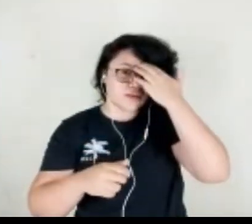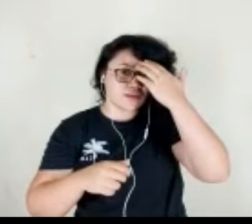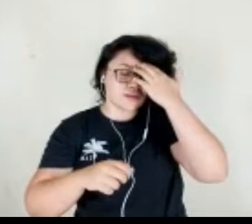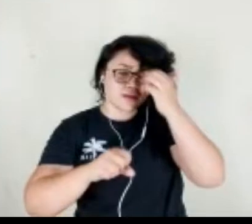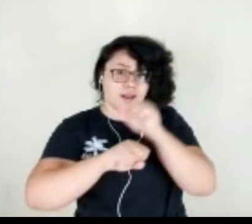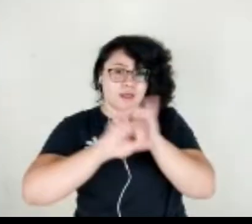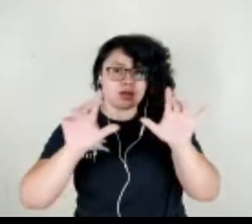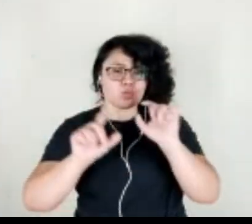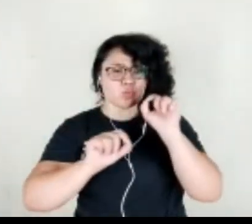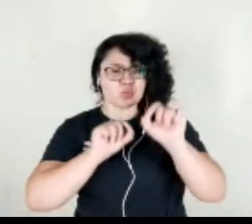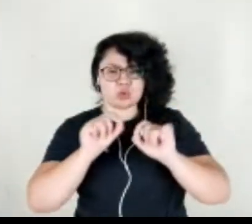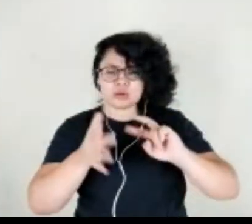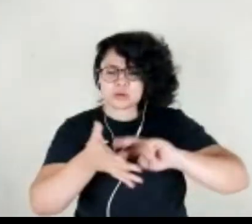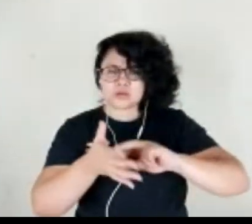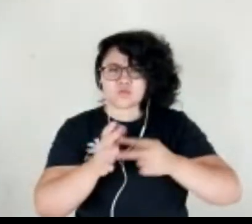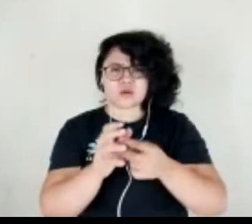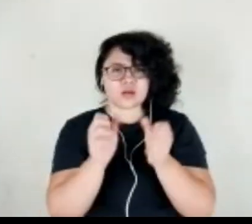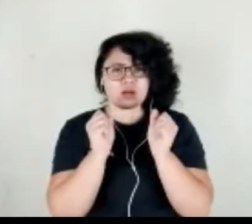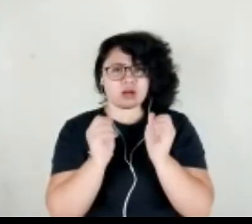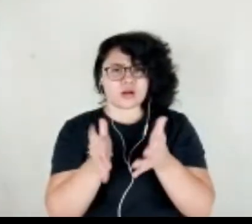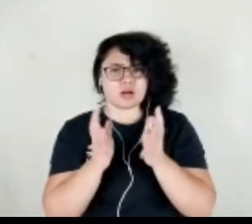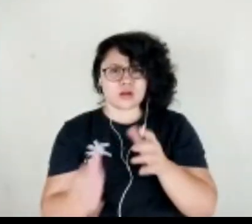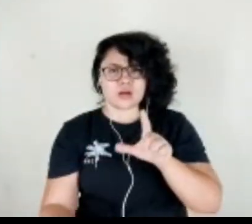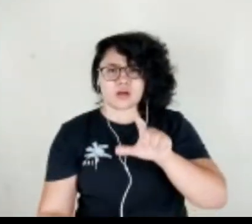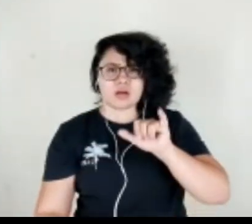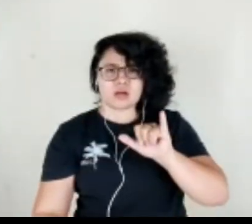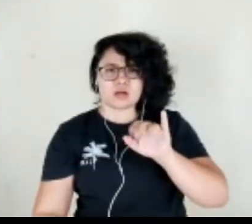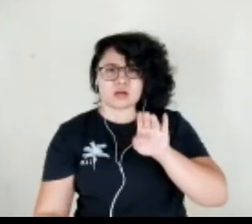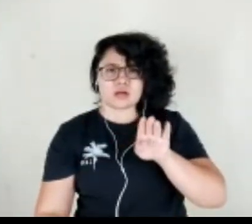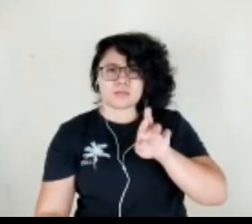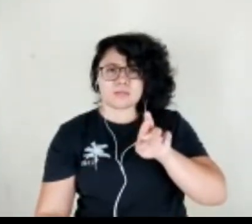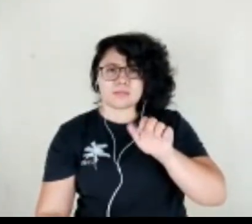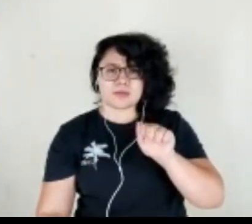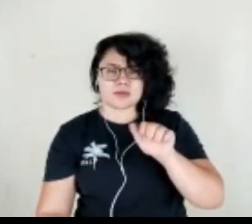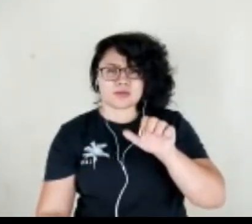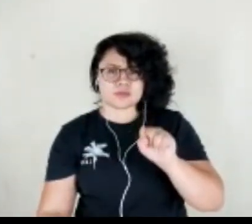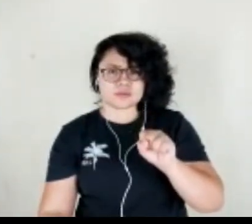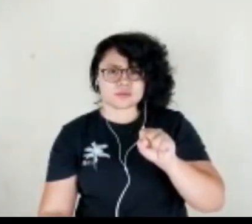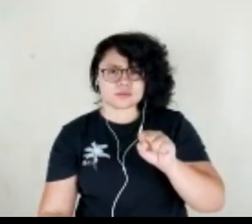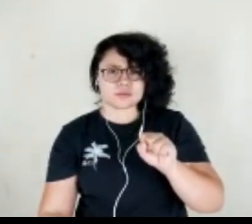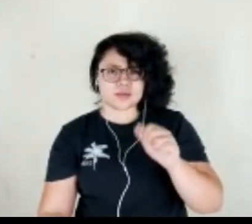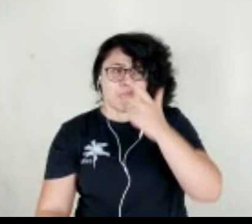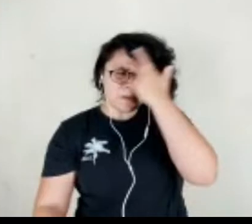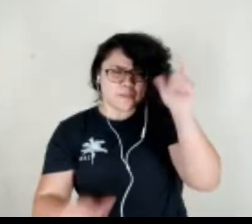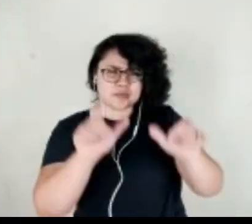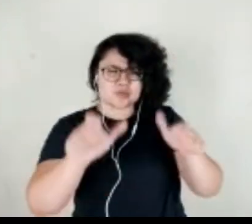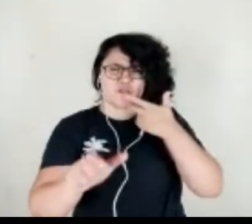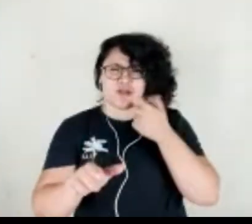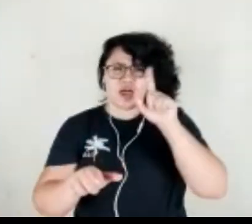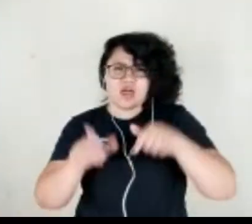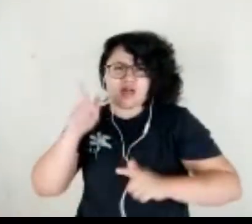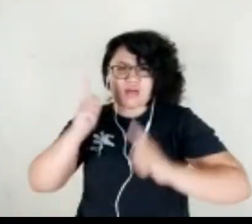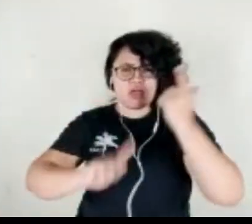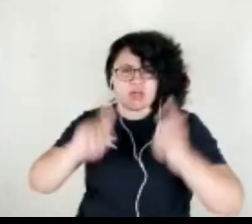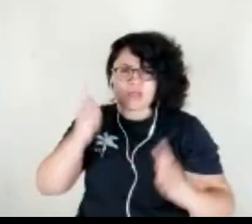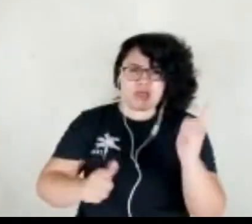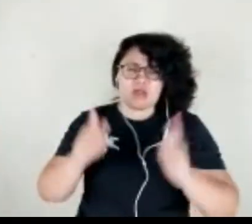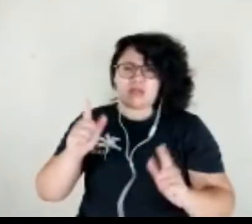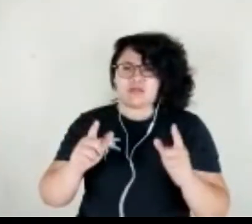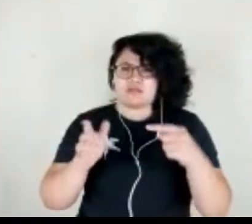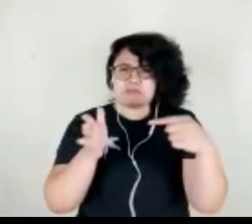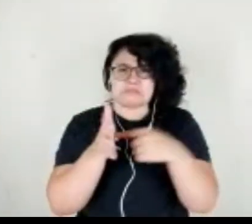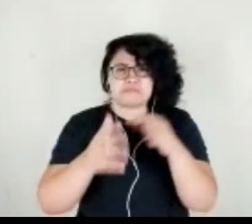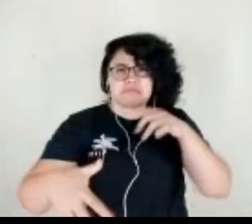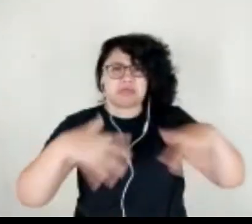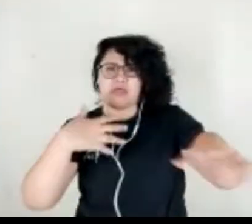entender o que é Libras, correto? Primeiramente, Libras, como muitas pessoas dizem, não é somente gestos, não é só mexer